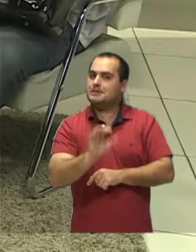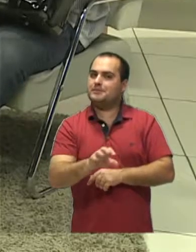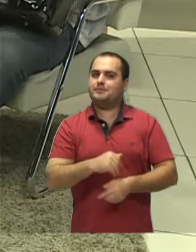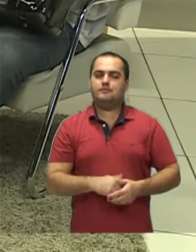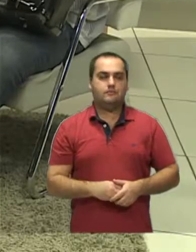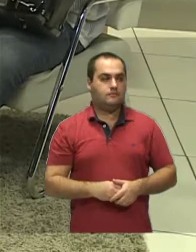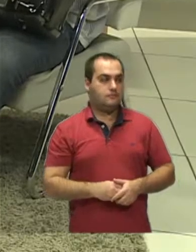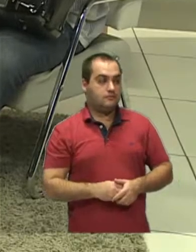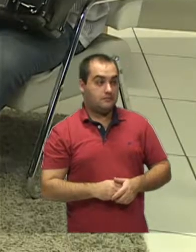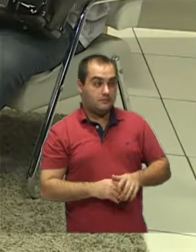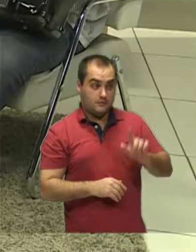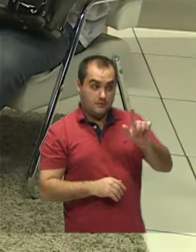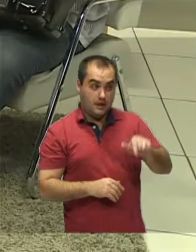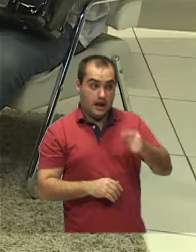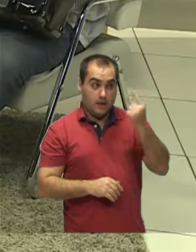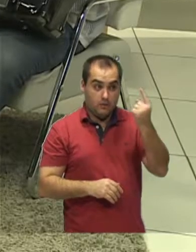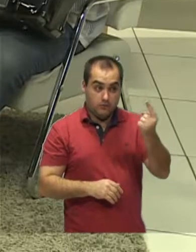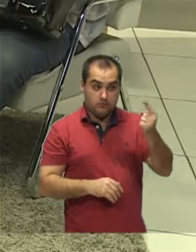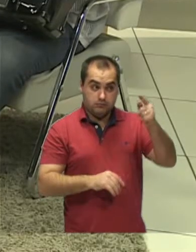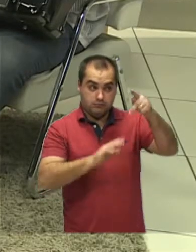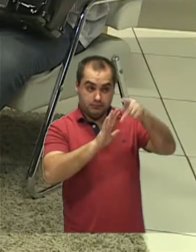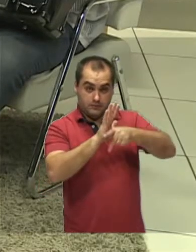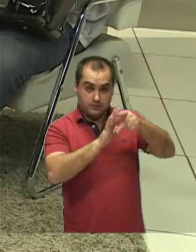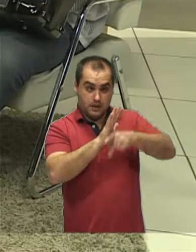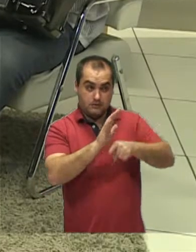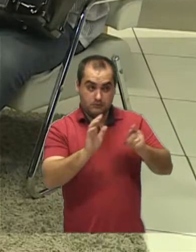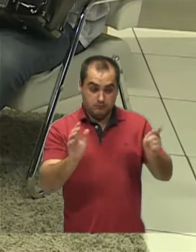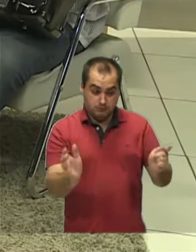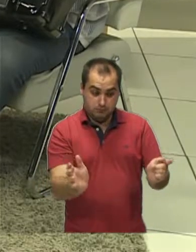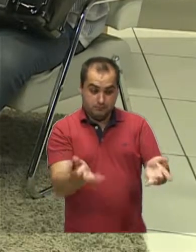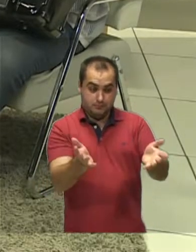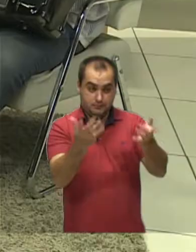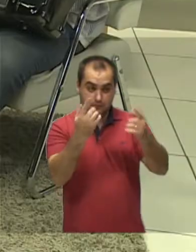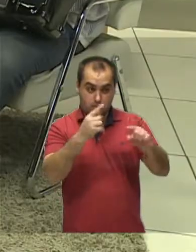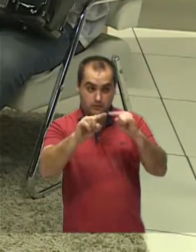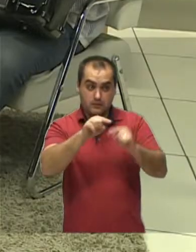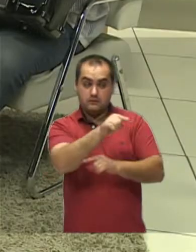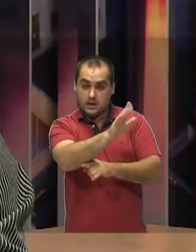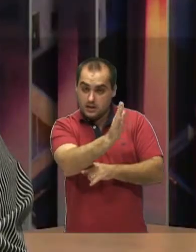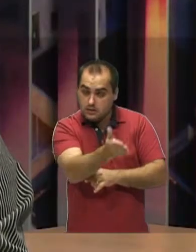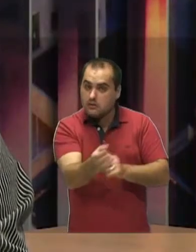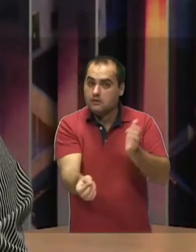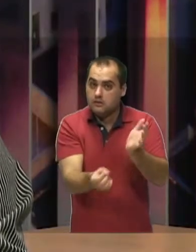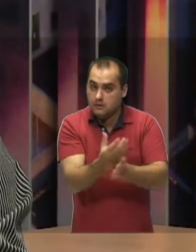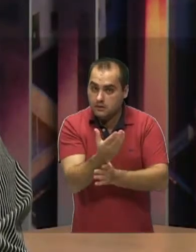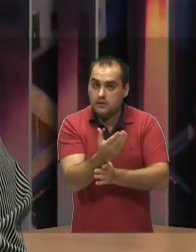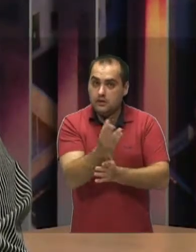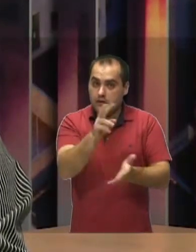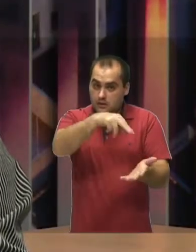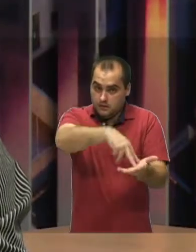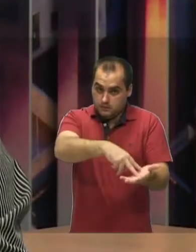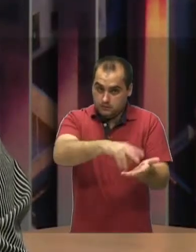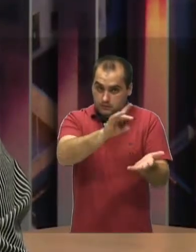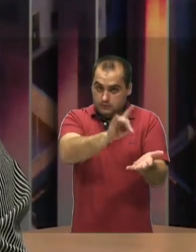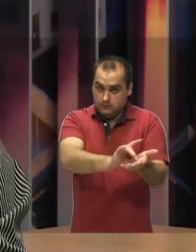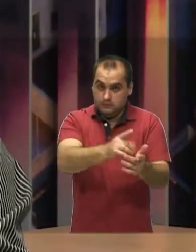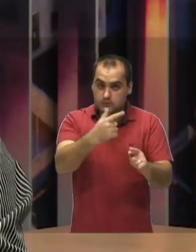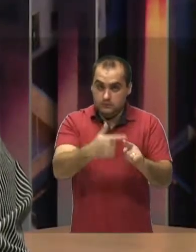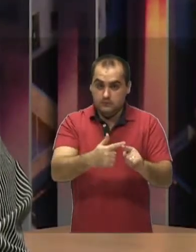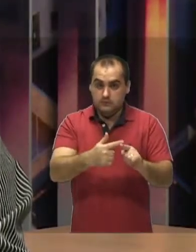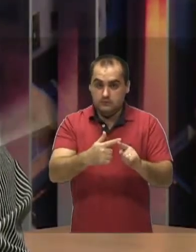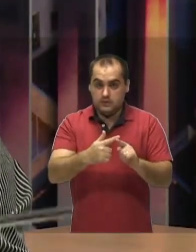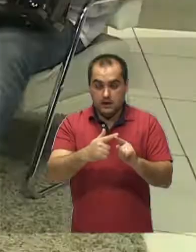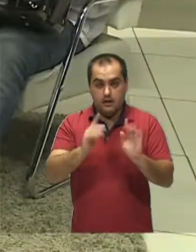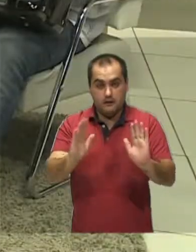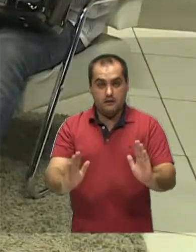dos projetos de incentivo à música que você já idealizou e já implantou, porque tem também o Festival de Música de